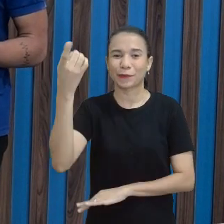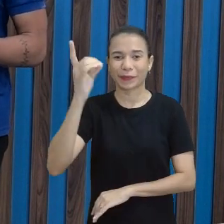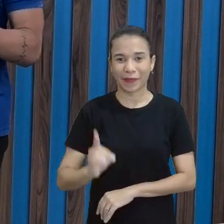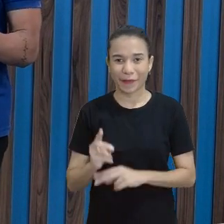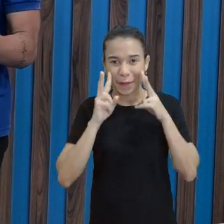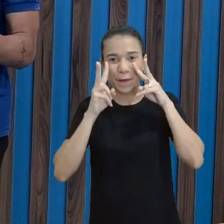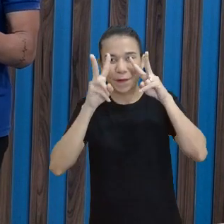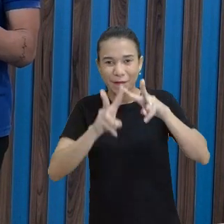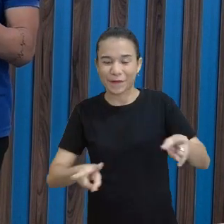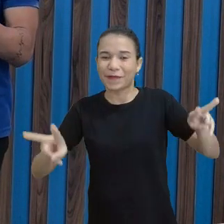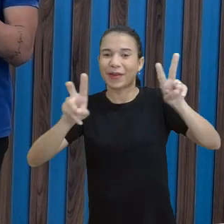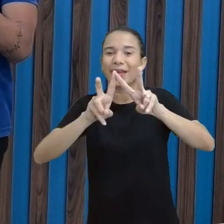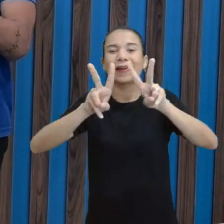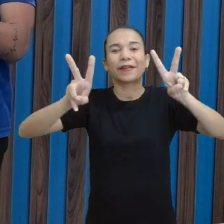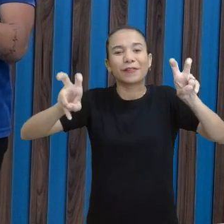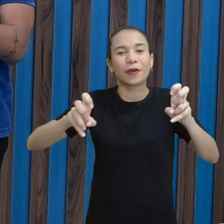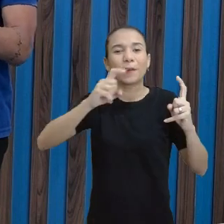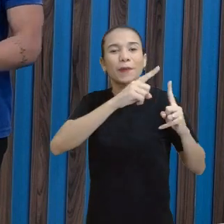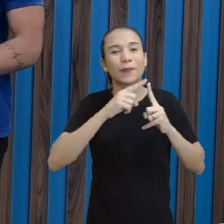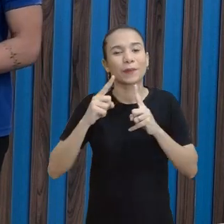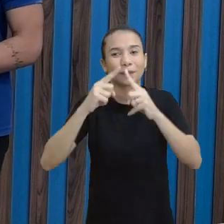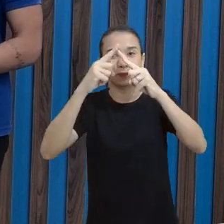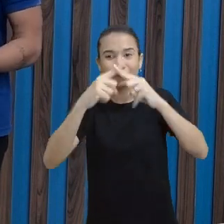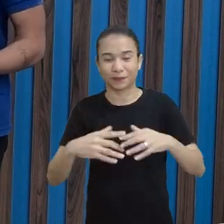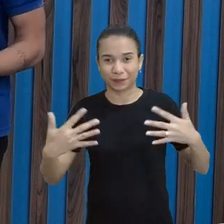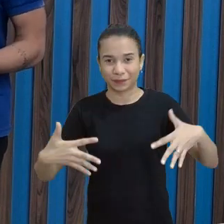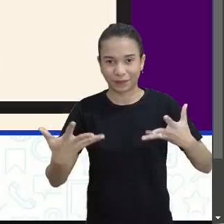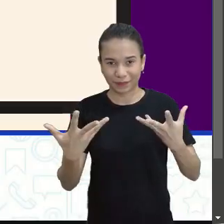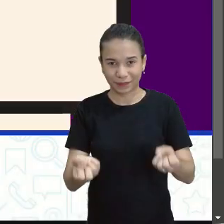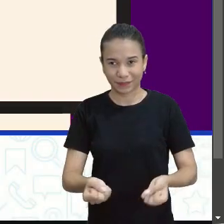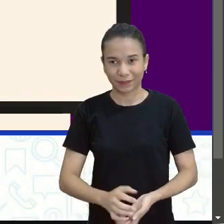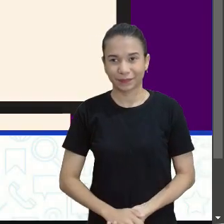sobre esse tipo de competição. Vamos lá.